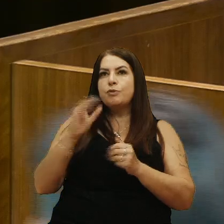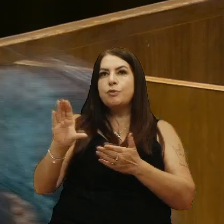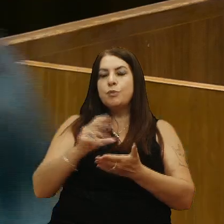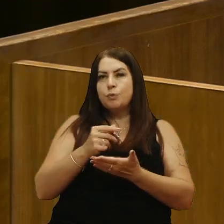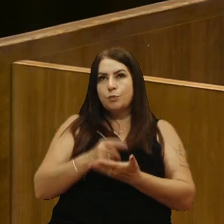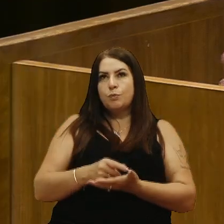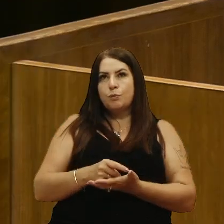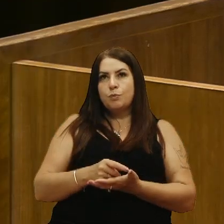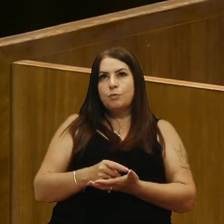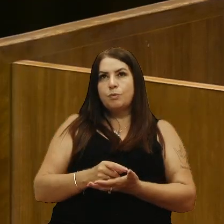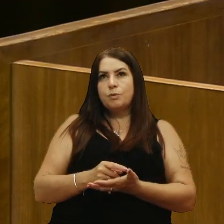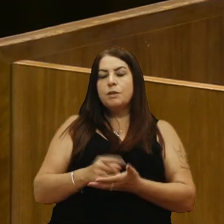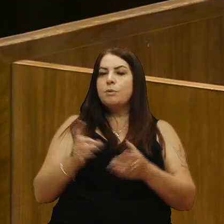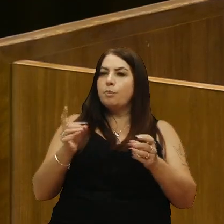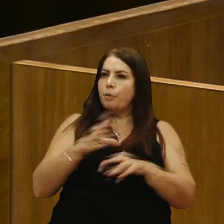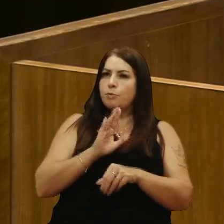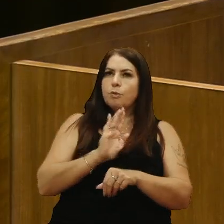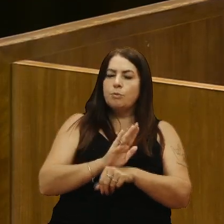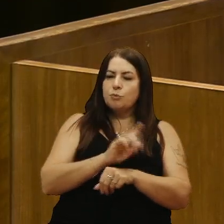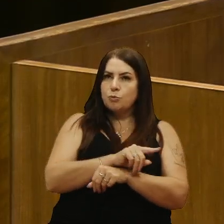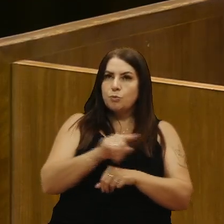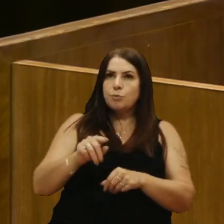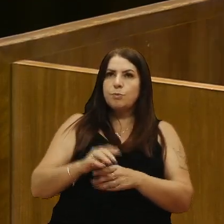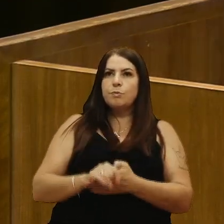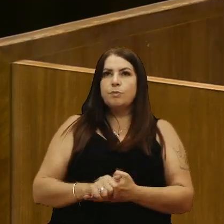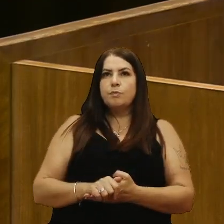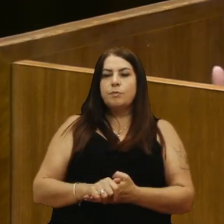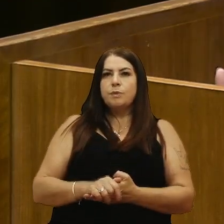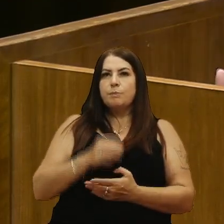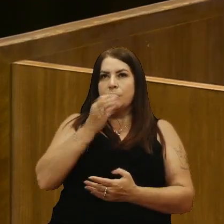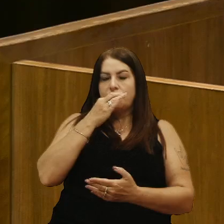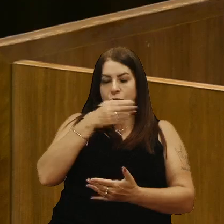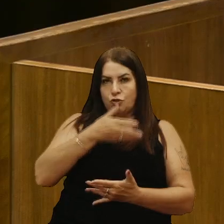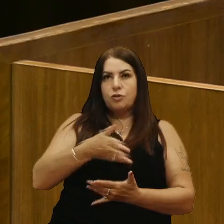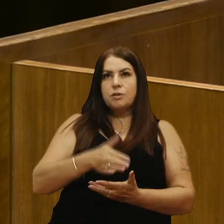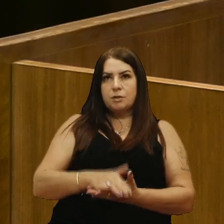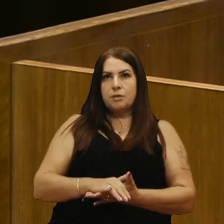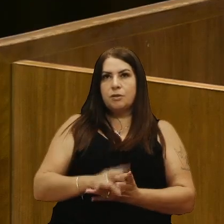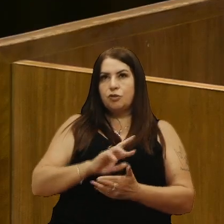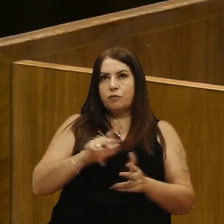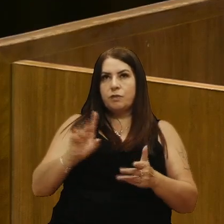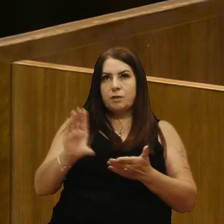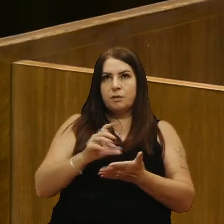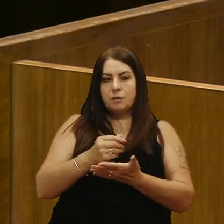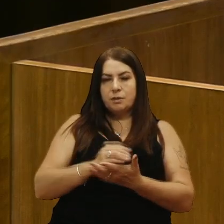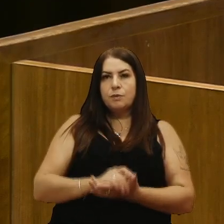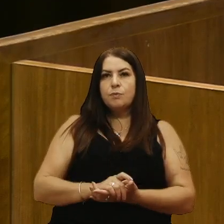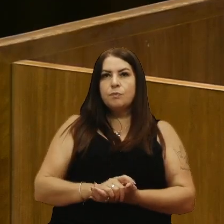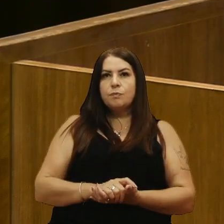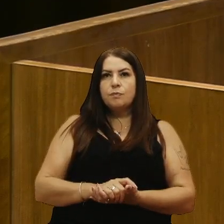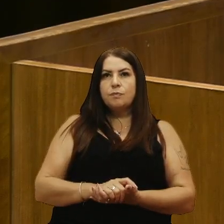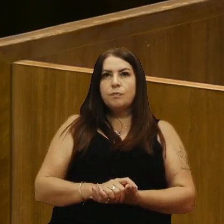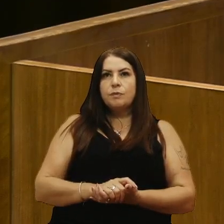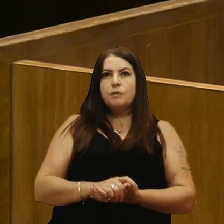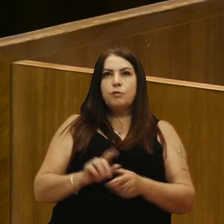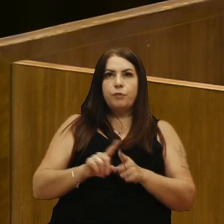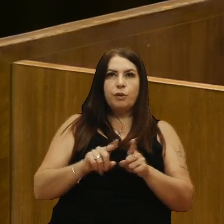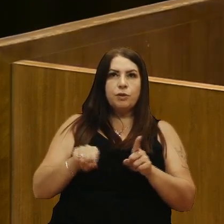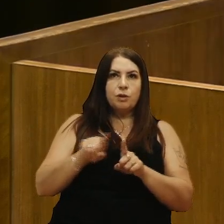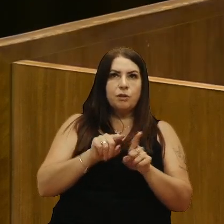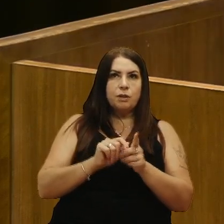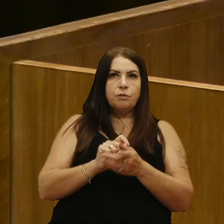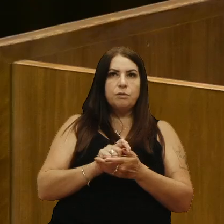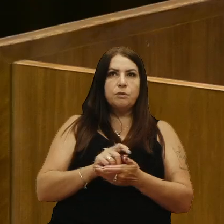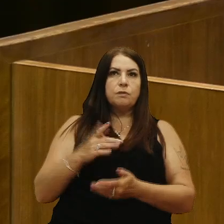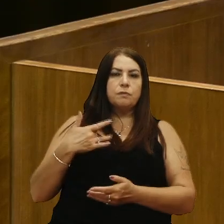recursos, e ele prontamente sempre manda para Caxias do Sul, vários recursos, né, pertinentes à questão